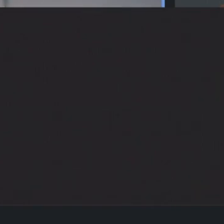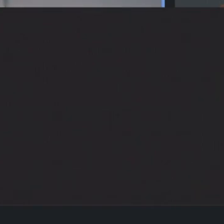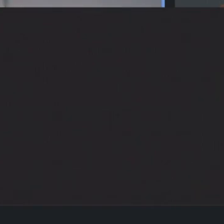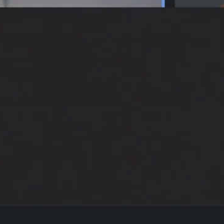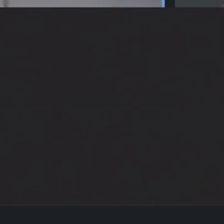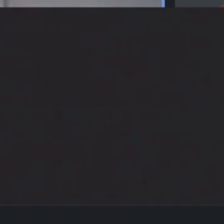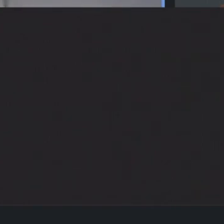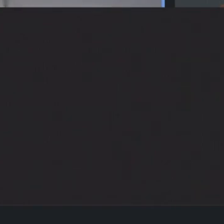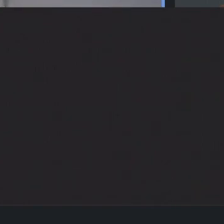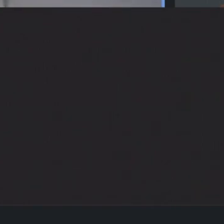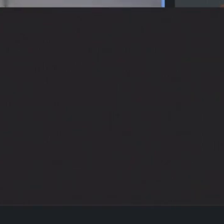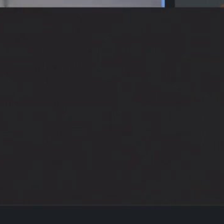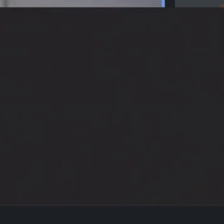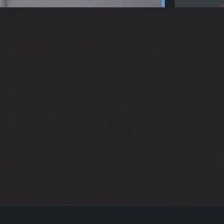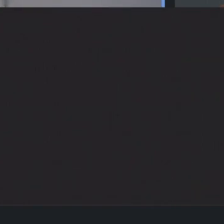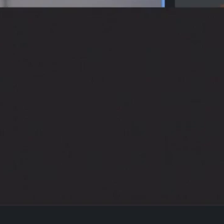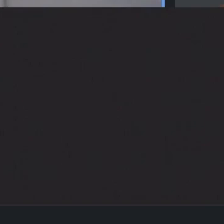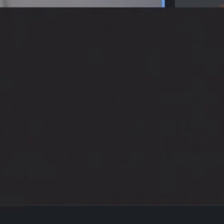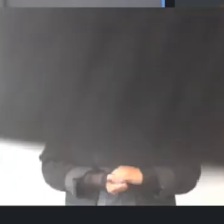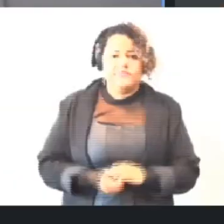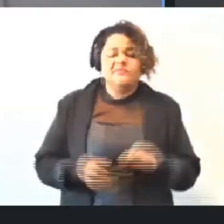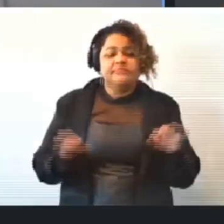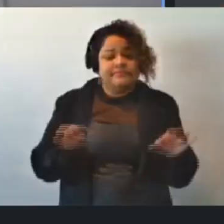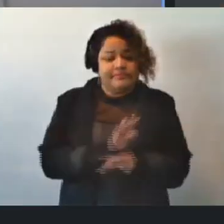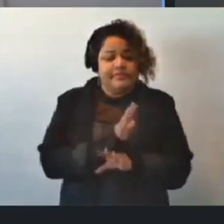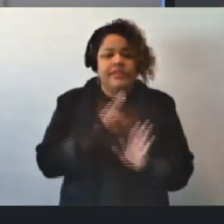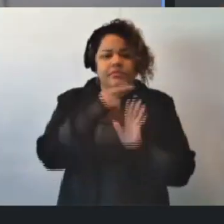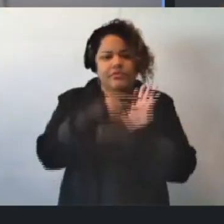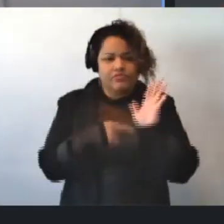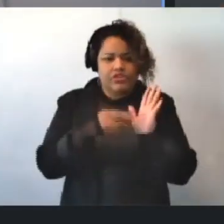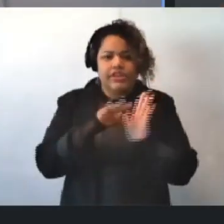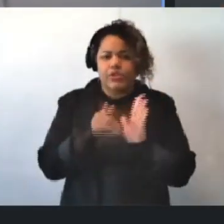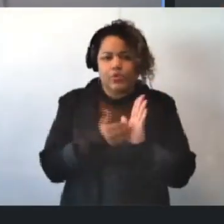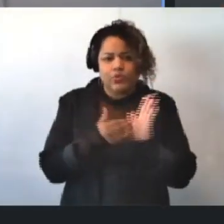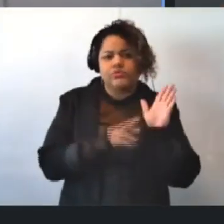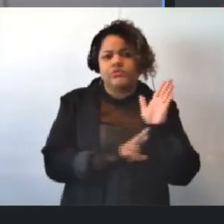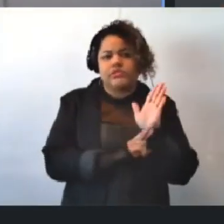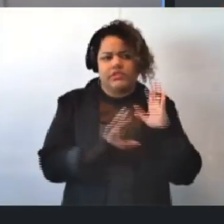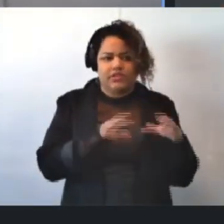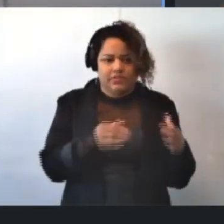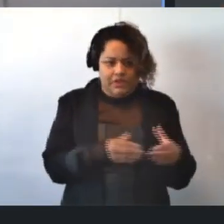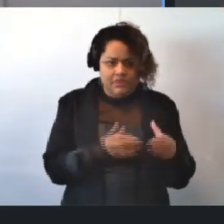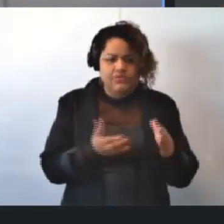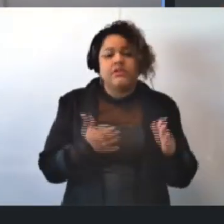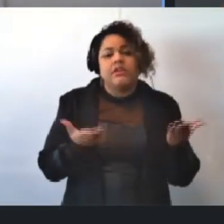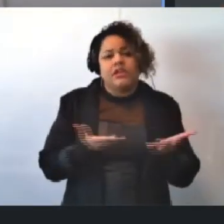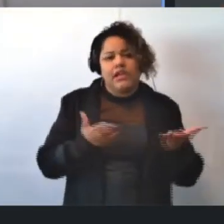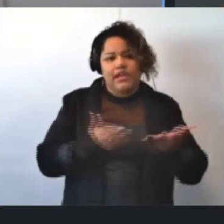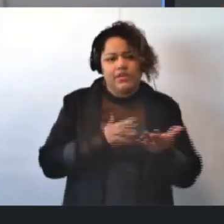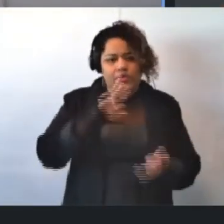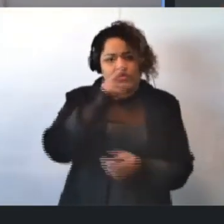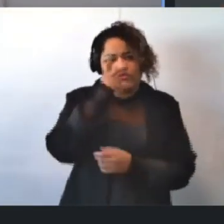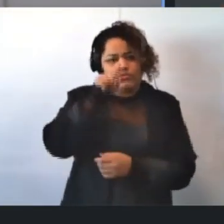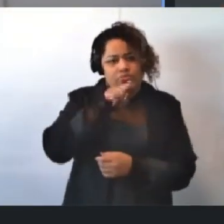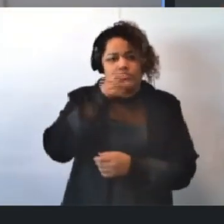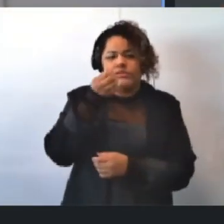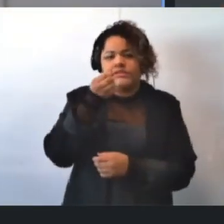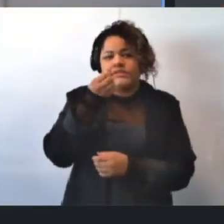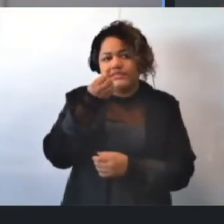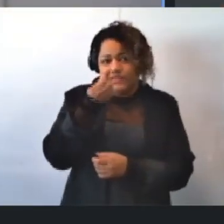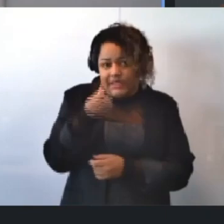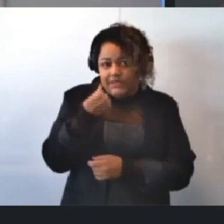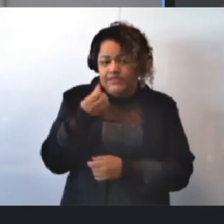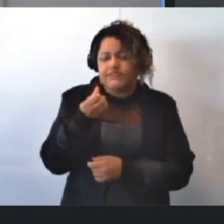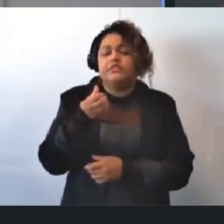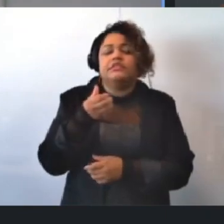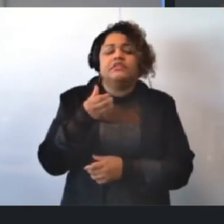terminamos, portanto, as nossas leituras dos requerimentos. Às 14 horas e 6 minutos, eu gostaria só de